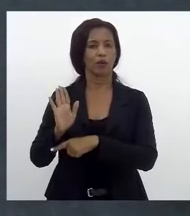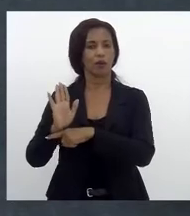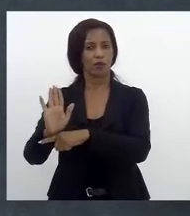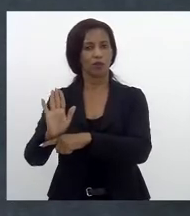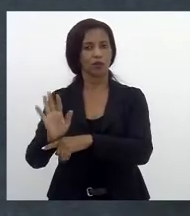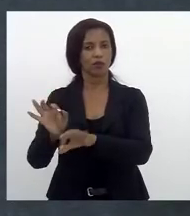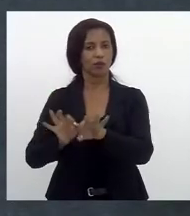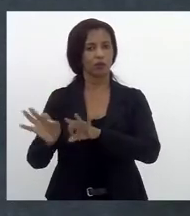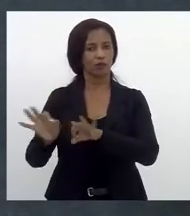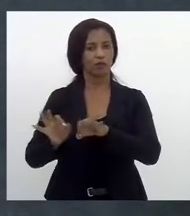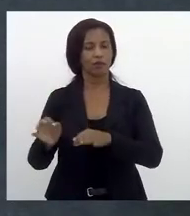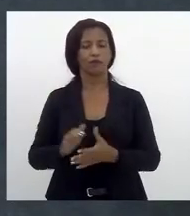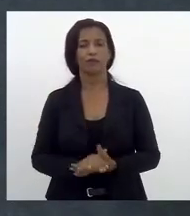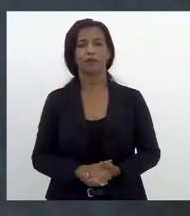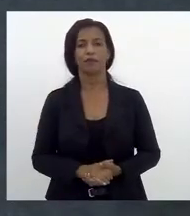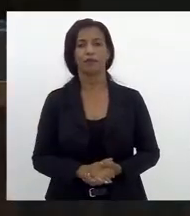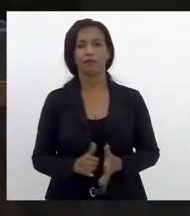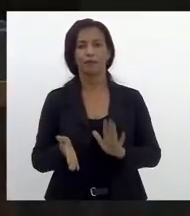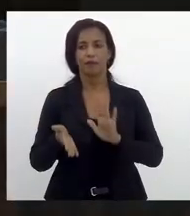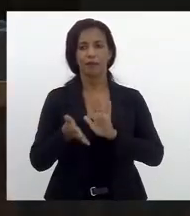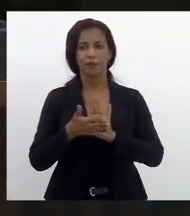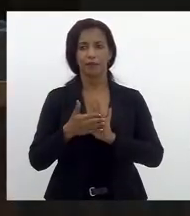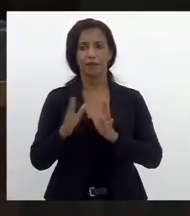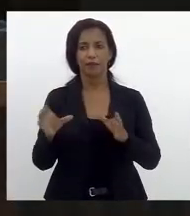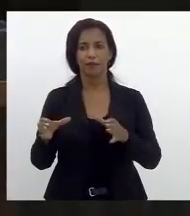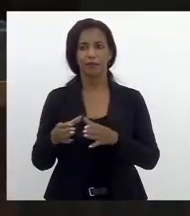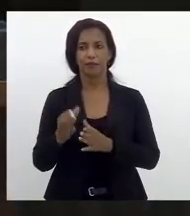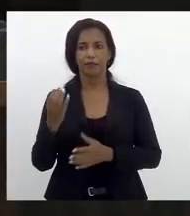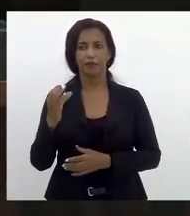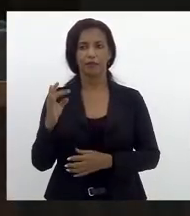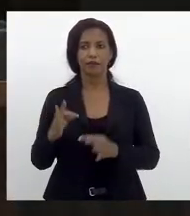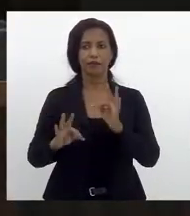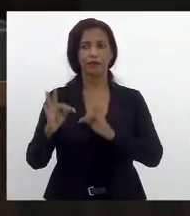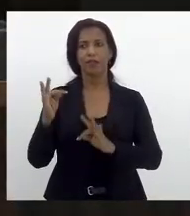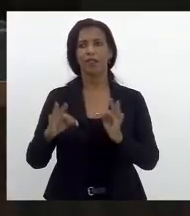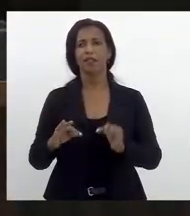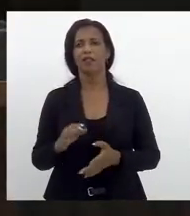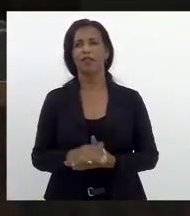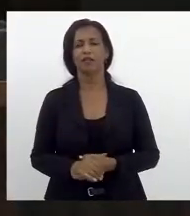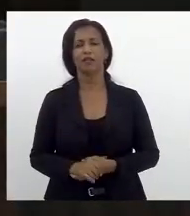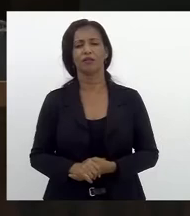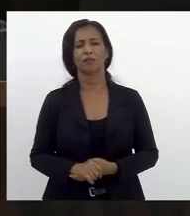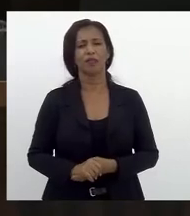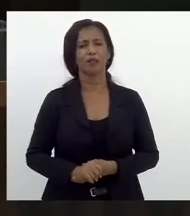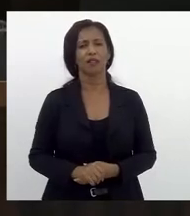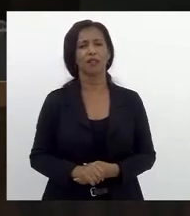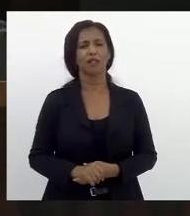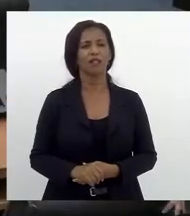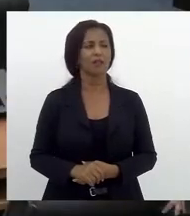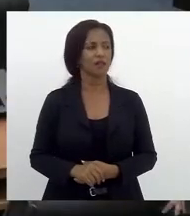projeto. Para emitir parecer pela Comissão de Ciência e Tecnologia, deputado Valdec Carneiro.